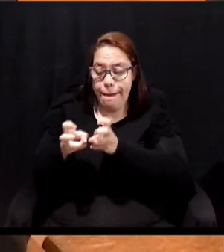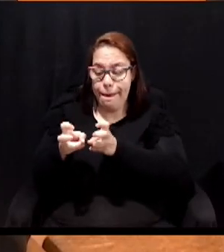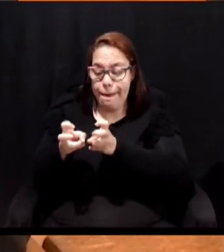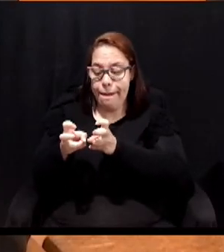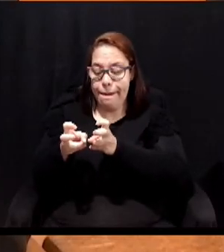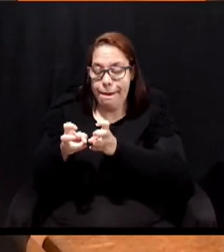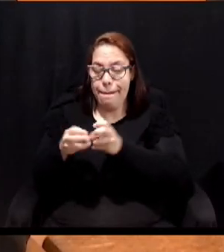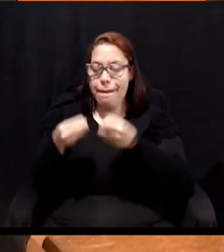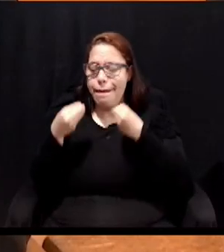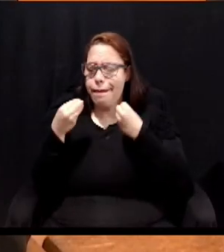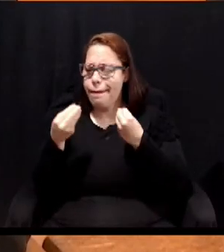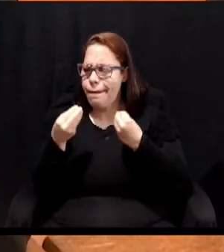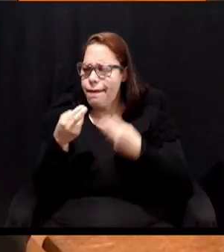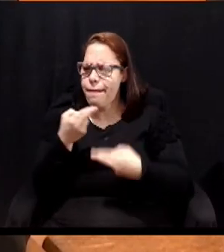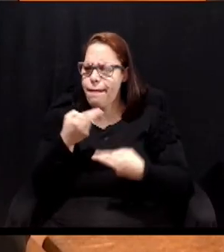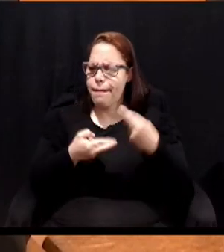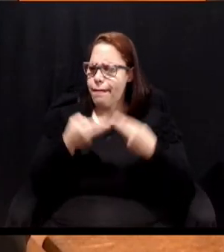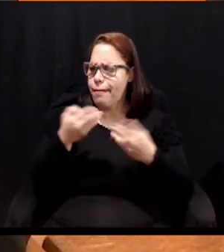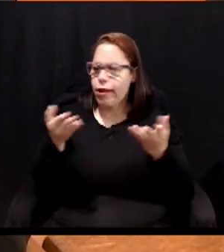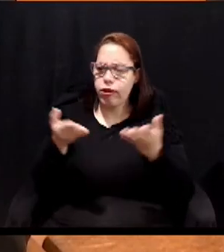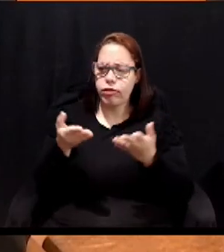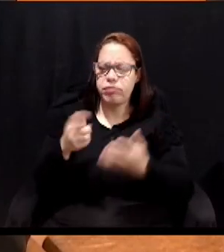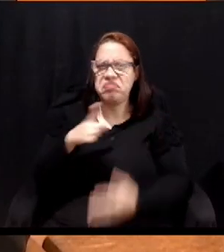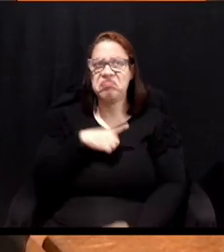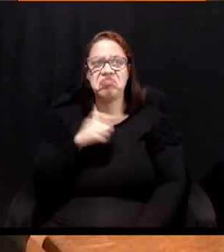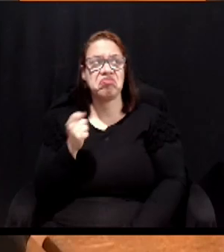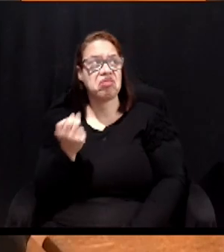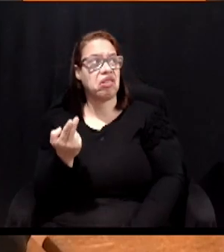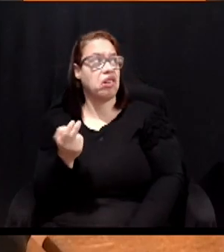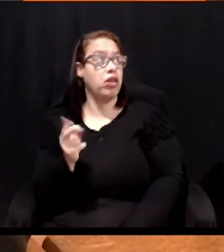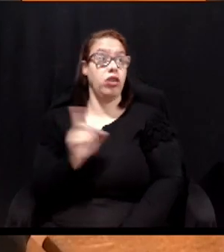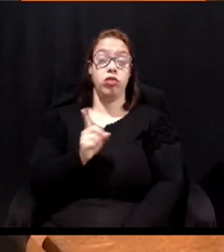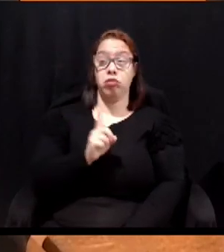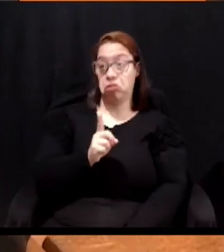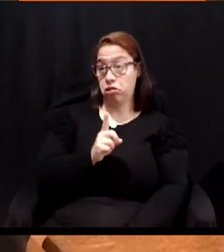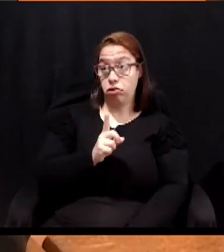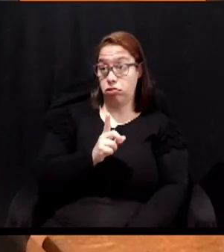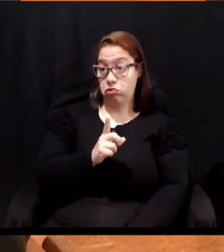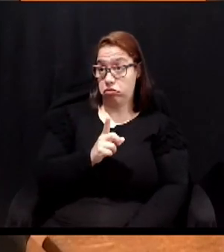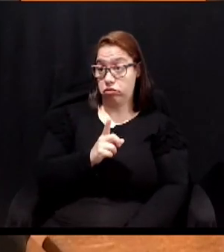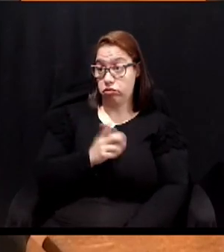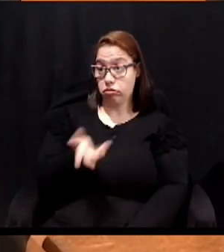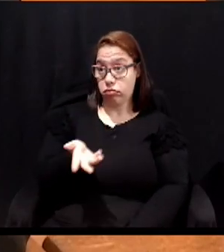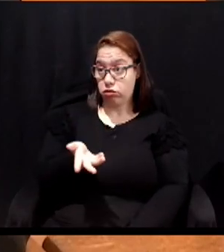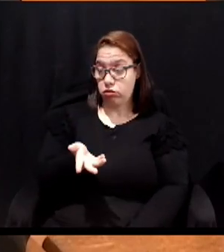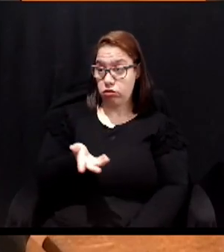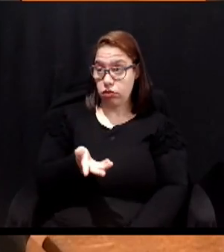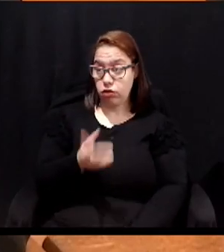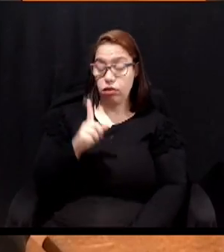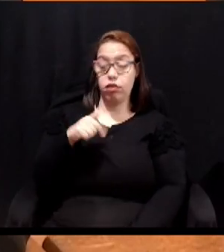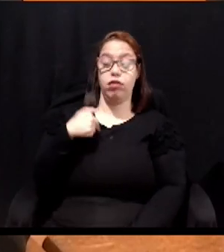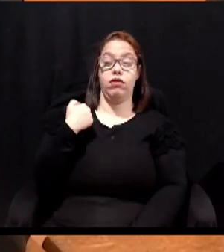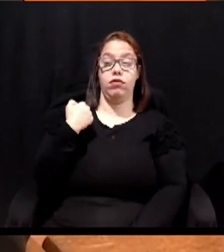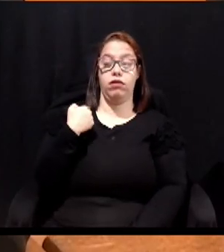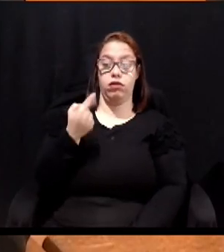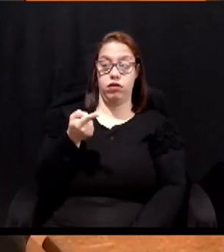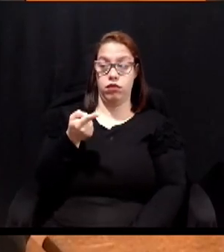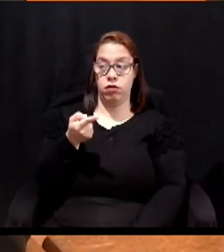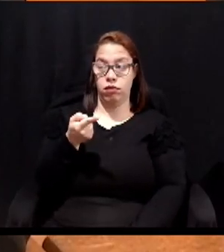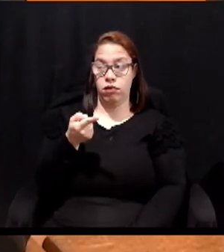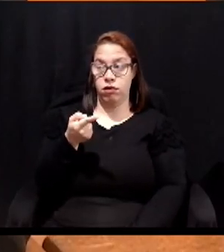esse relacionamento hoje, se existe, se não existe, temos que fomentar. E o outro outra